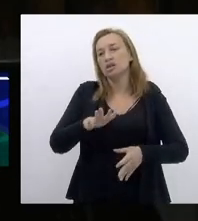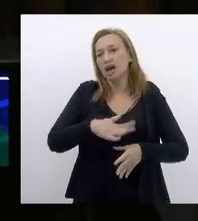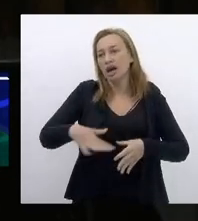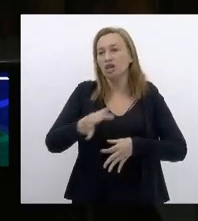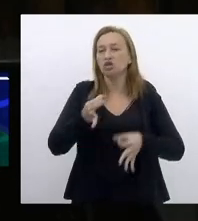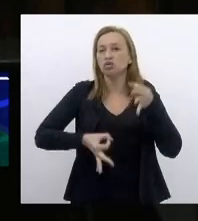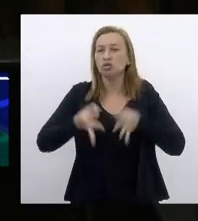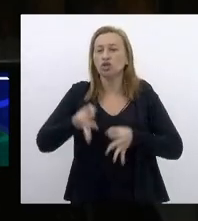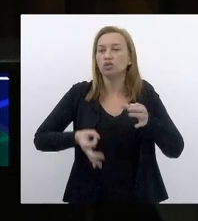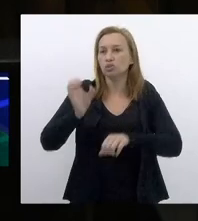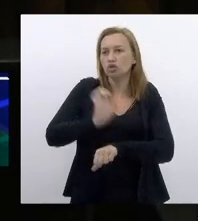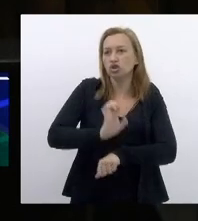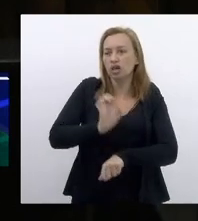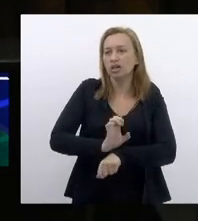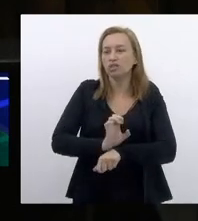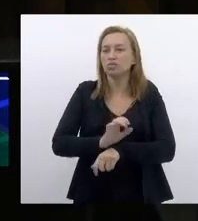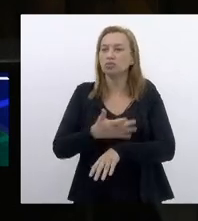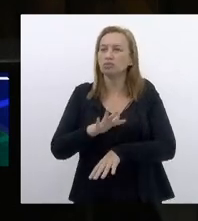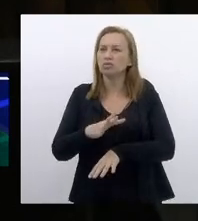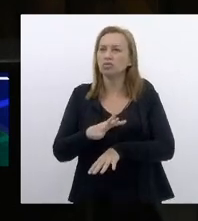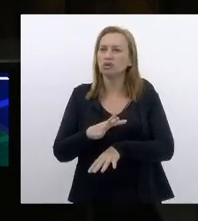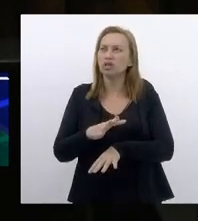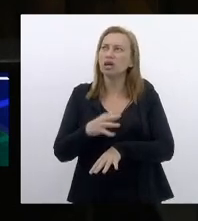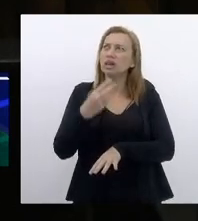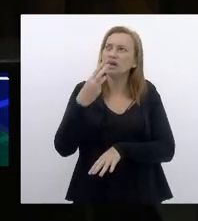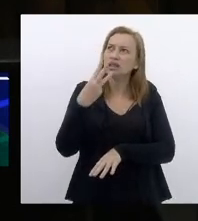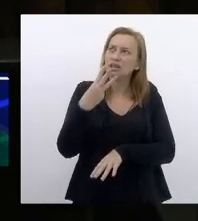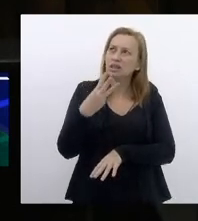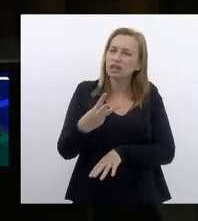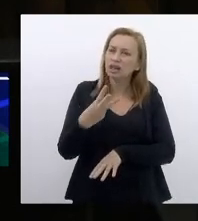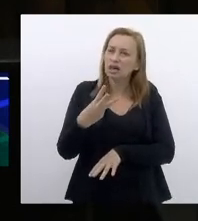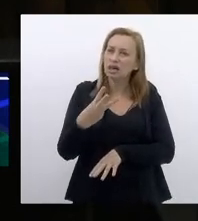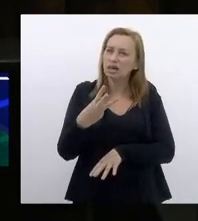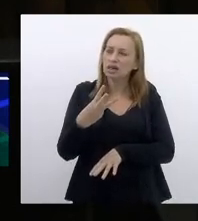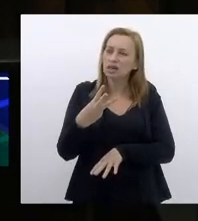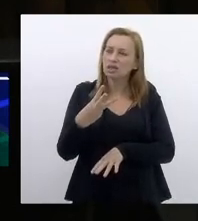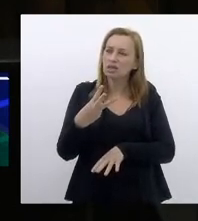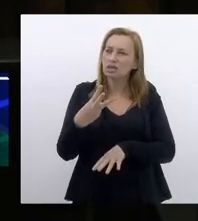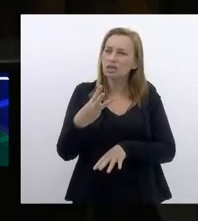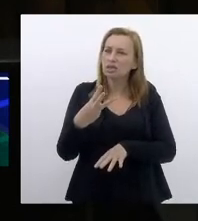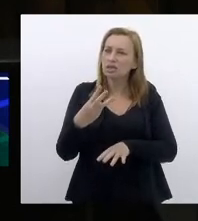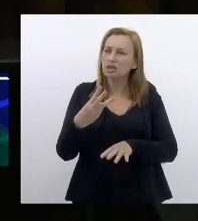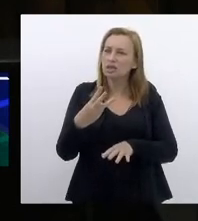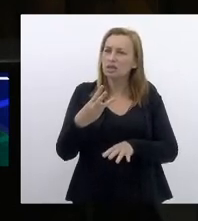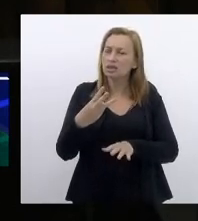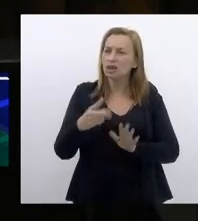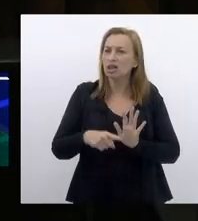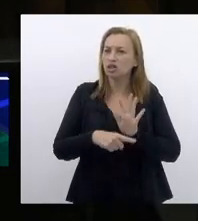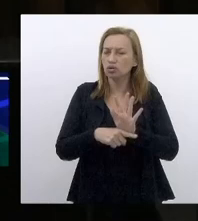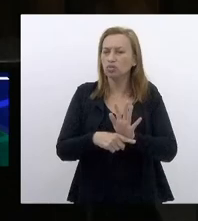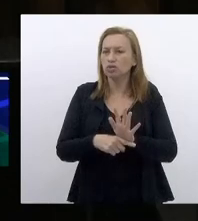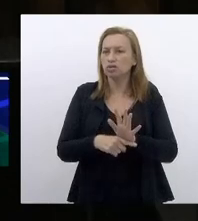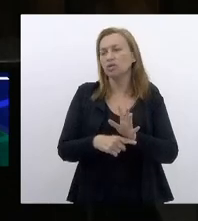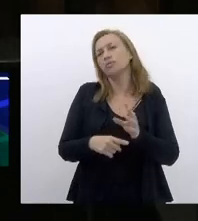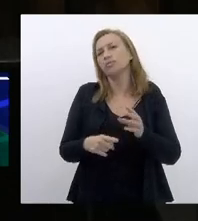extinguir, no mínimo, 3 dos seguintes benefícios, sendo